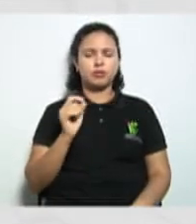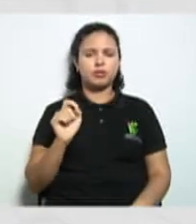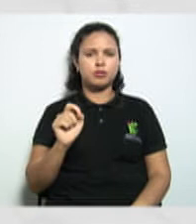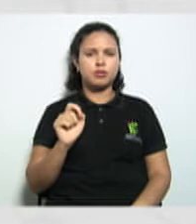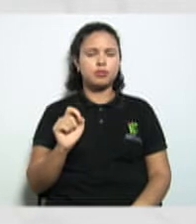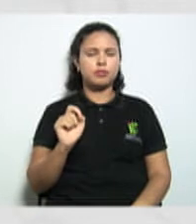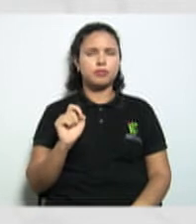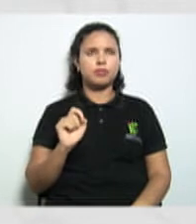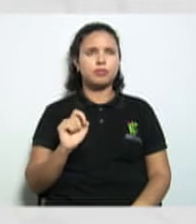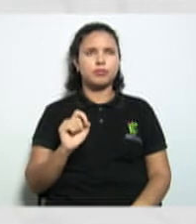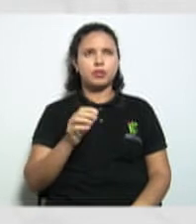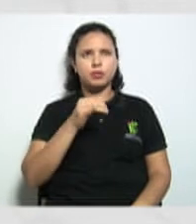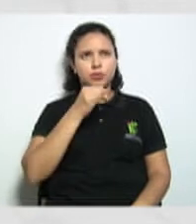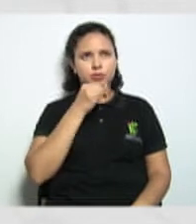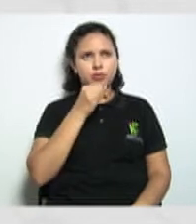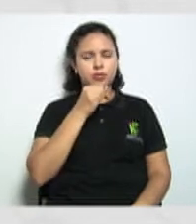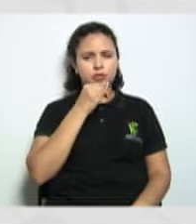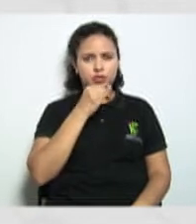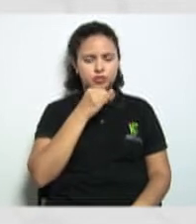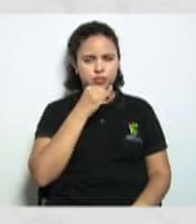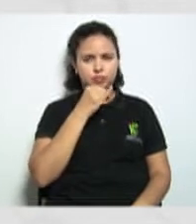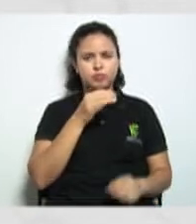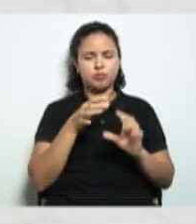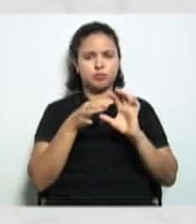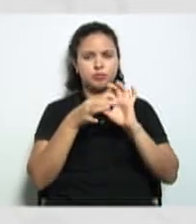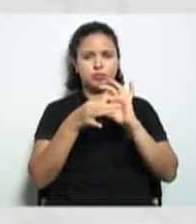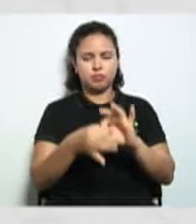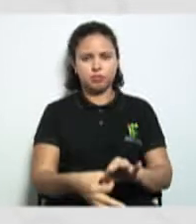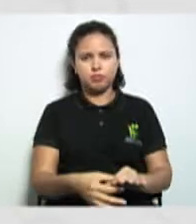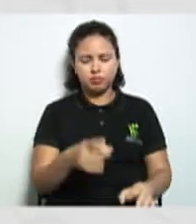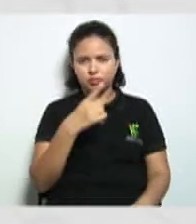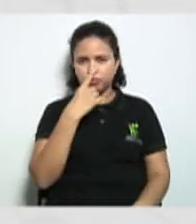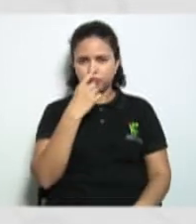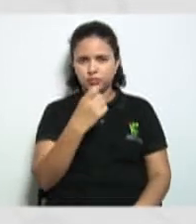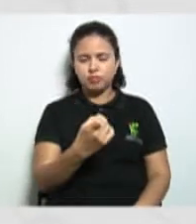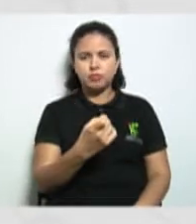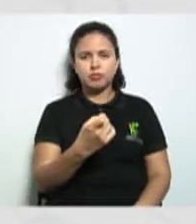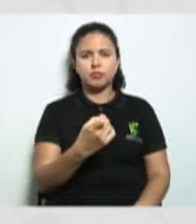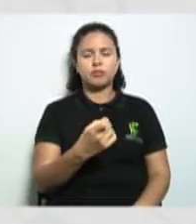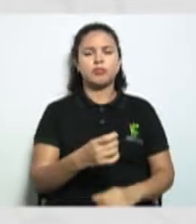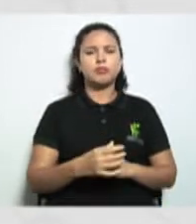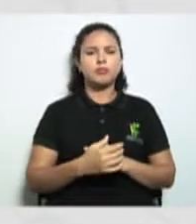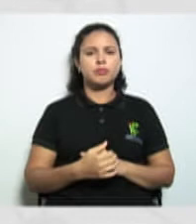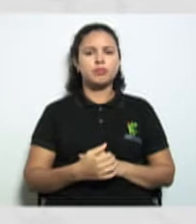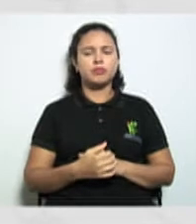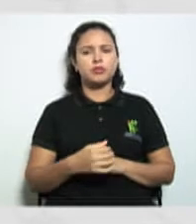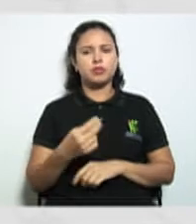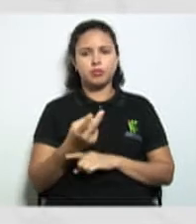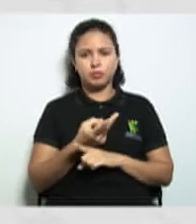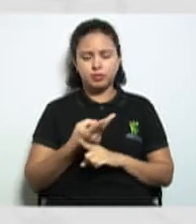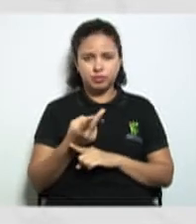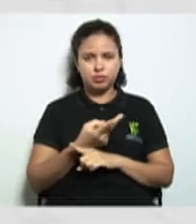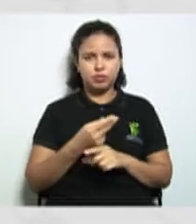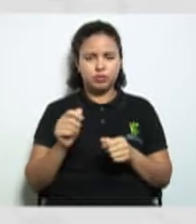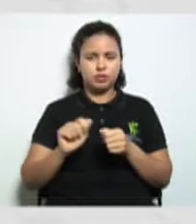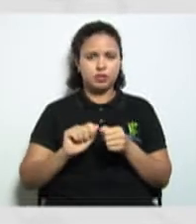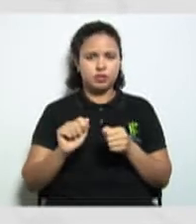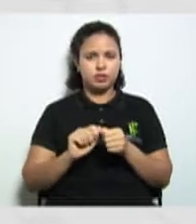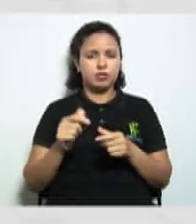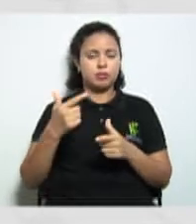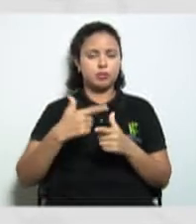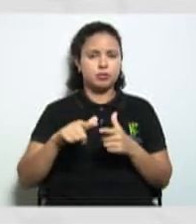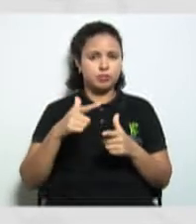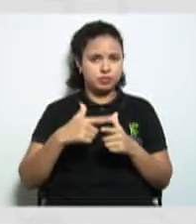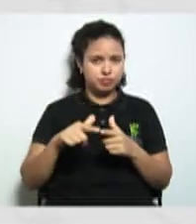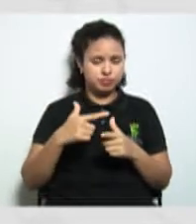situação, né, que relaciona-se ao lixo, e diante disso eu procuro formular um problema, ou